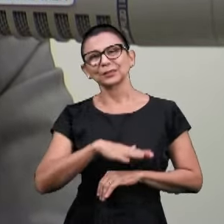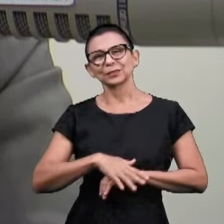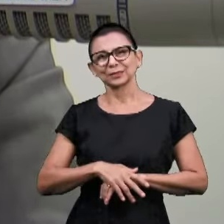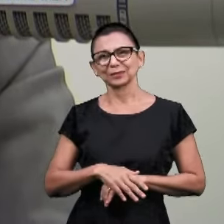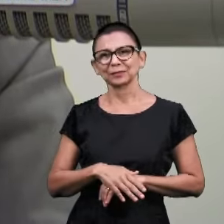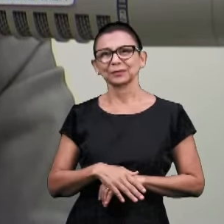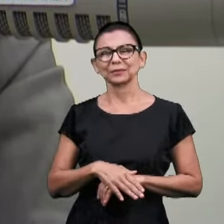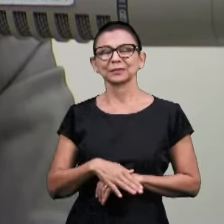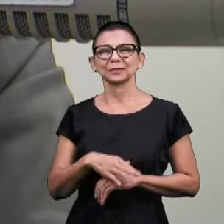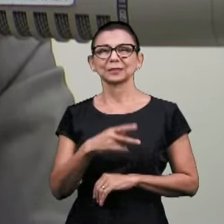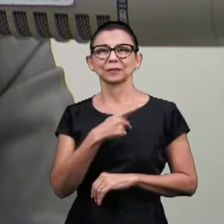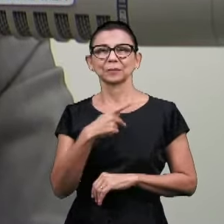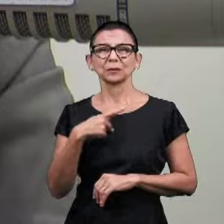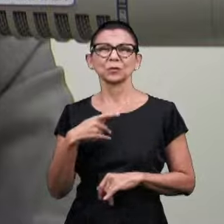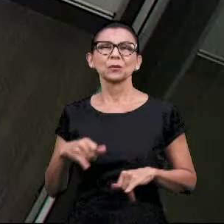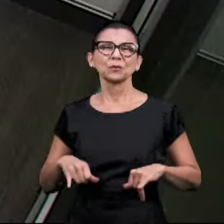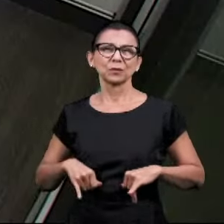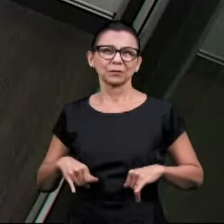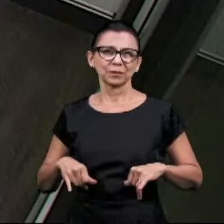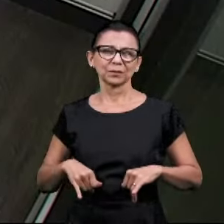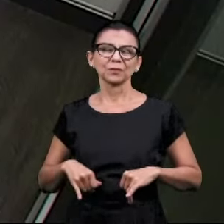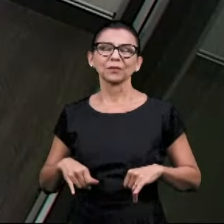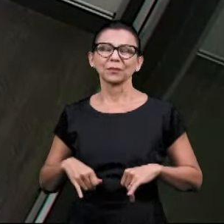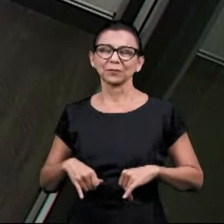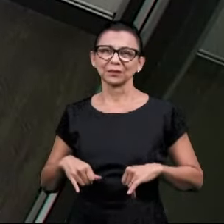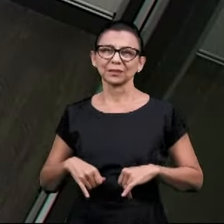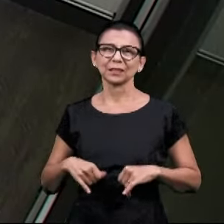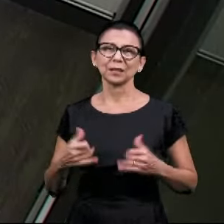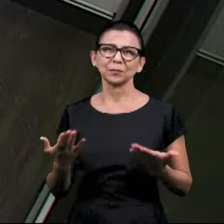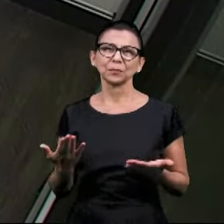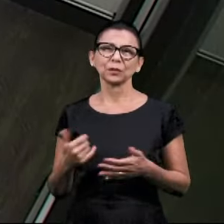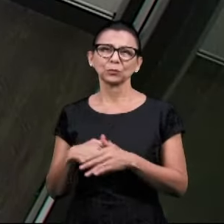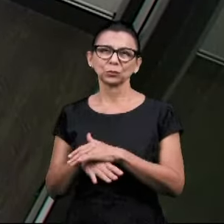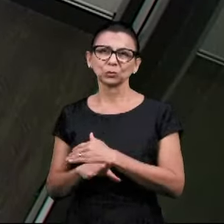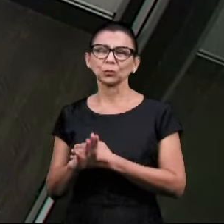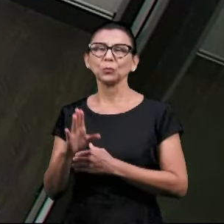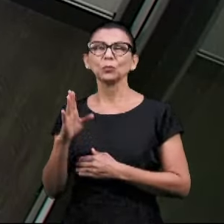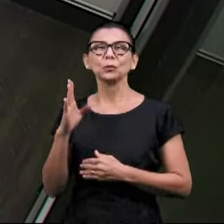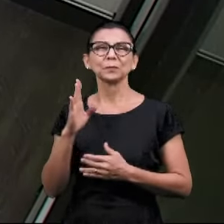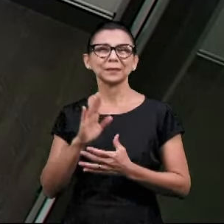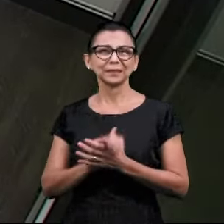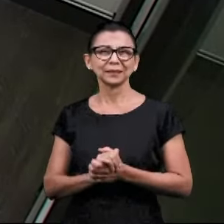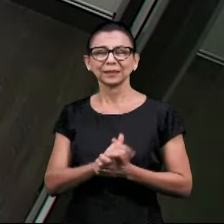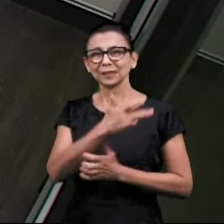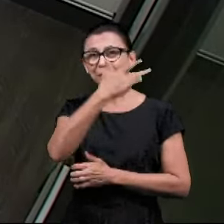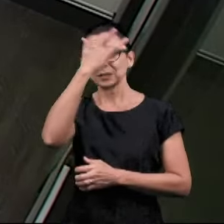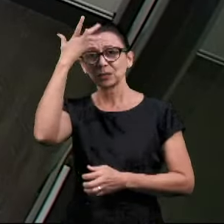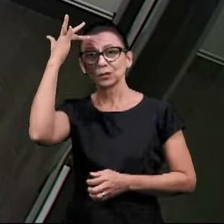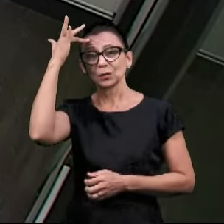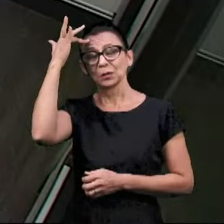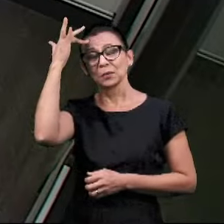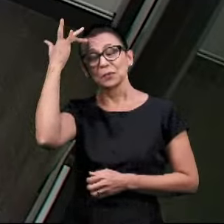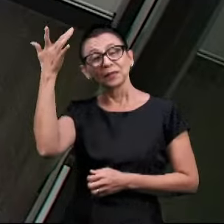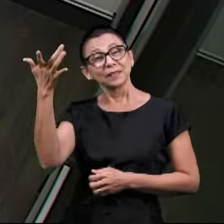né, pastor, nessa mudança, né? Não, sofre. E quando vem a notícia que, você vai mudar de igreja,